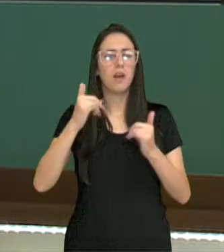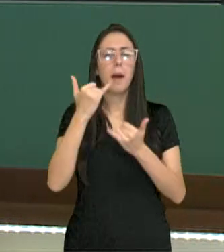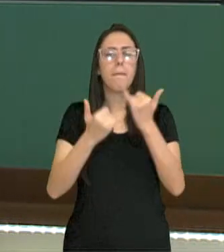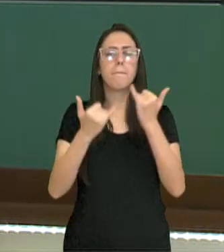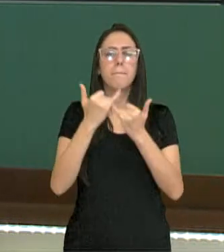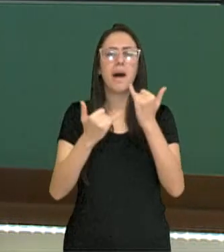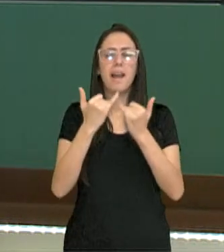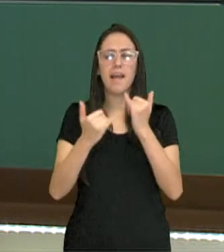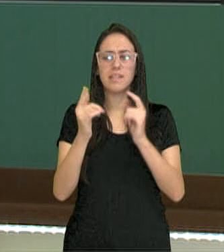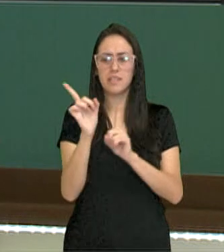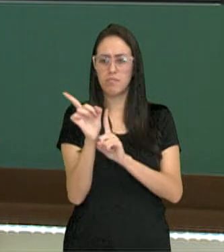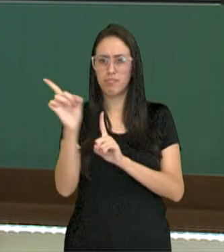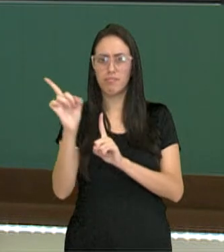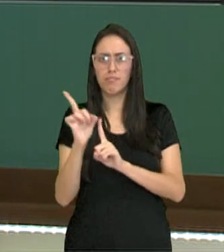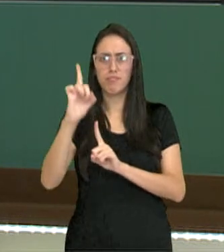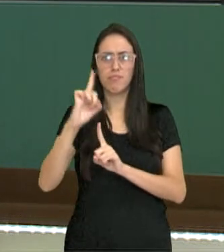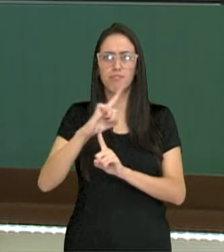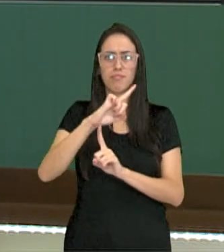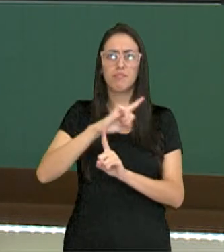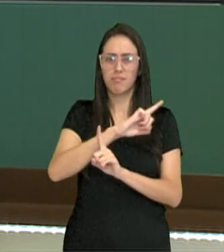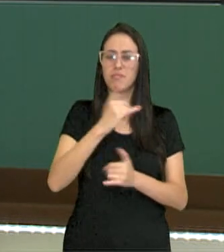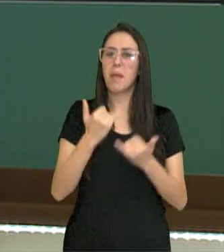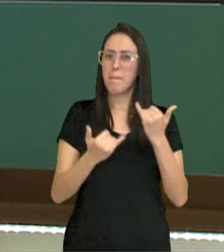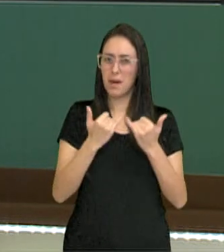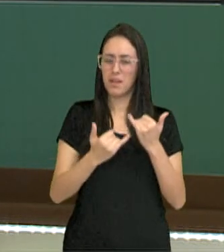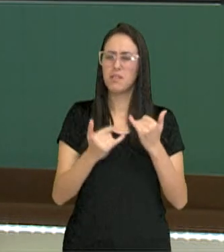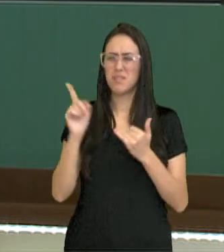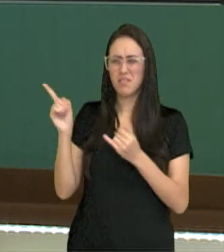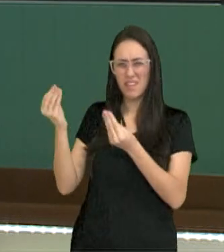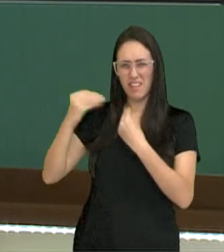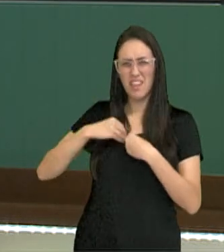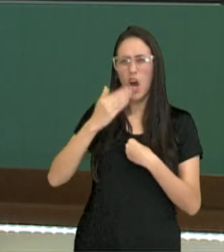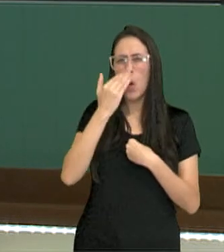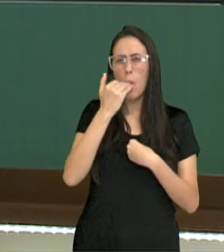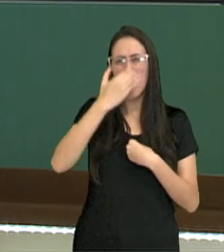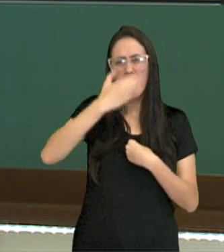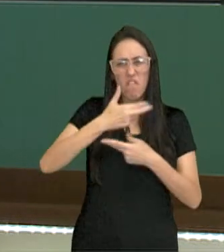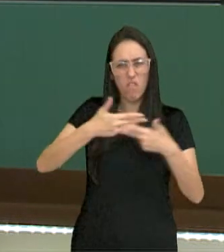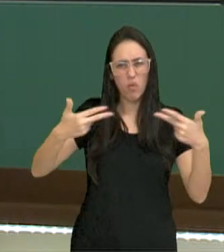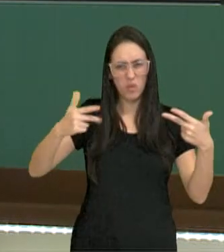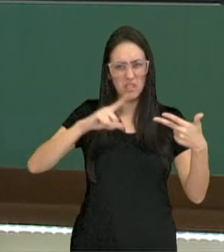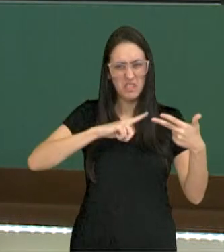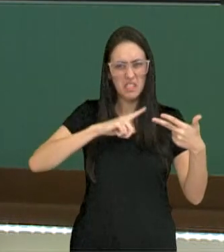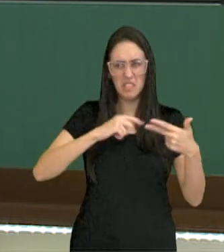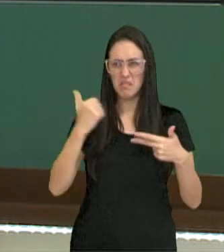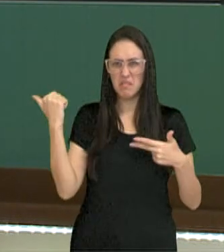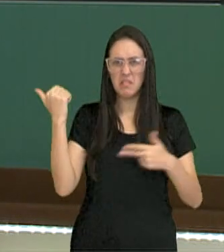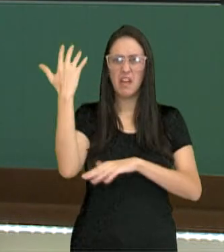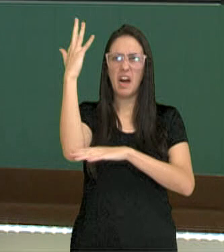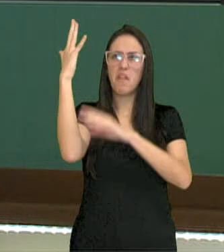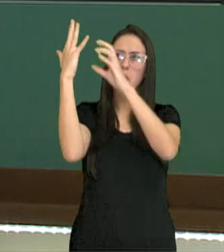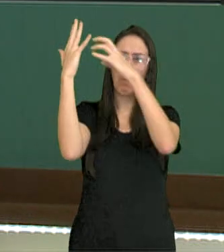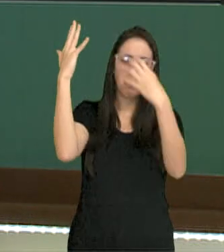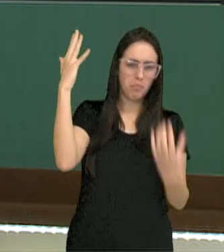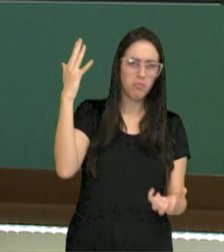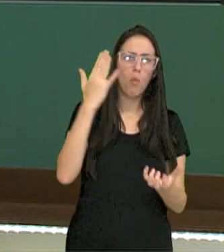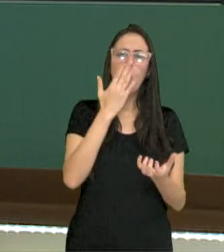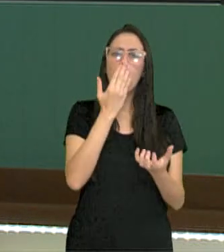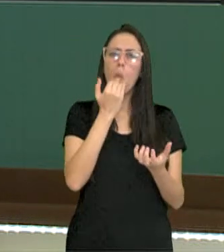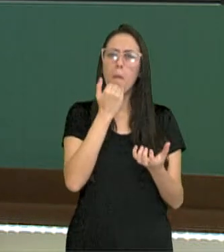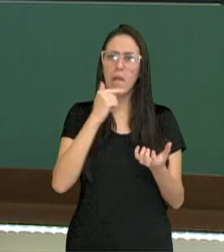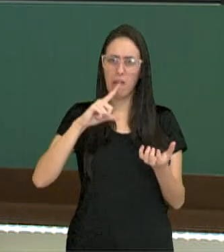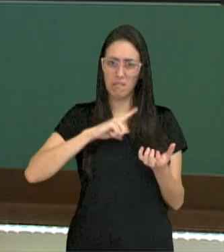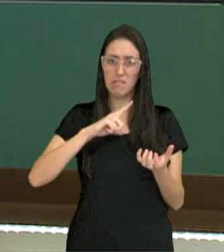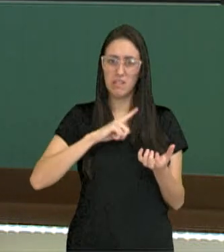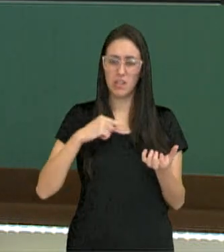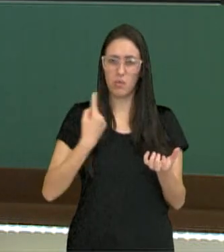vamos falar sobre isso. Será que ela produz alguma coisa para comer? Será que cai alguma coisa dessa árvore que nós